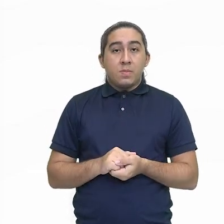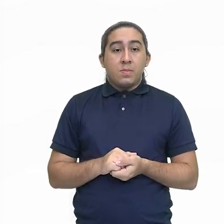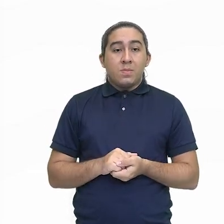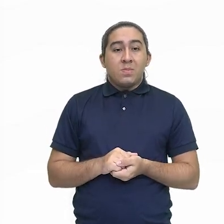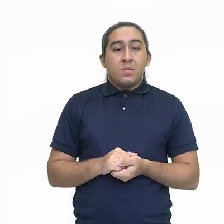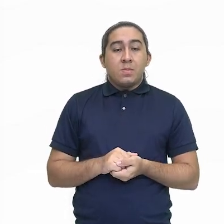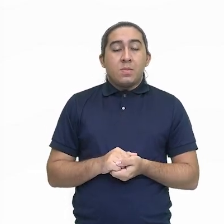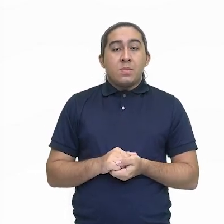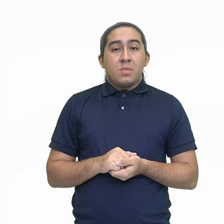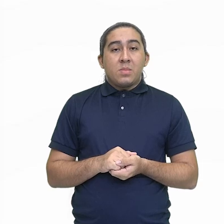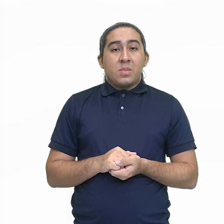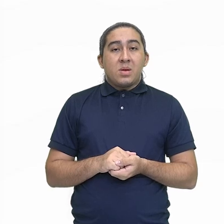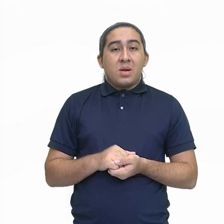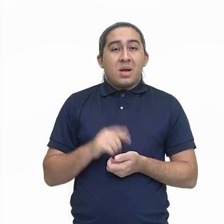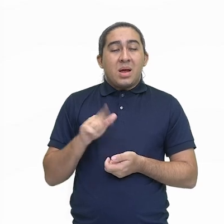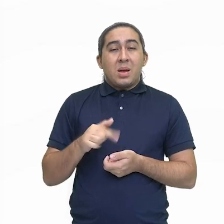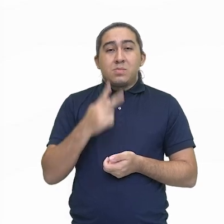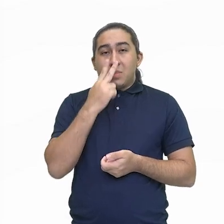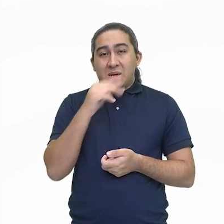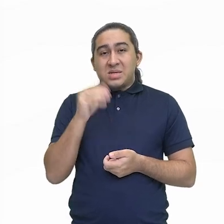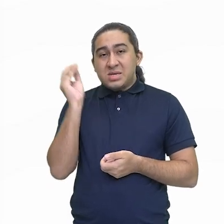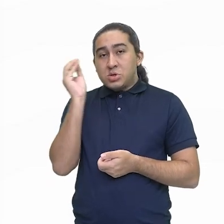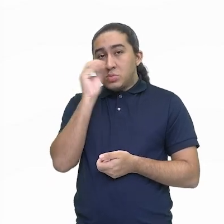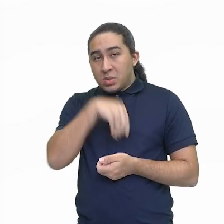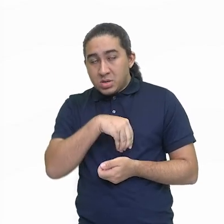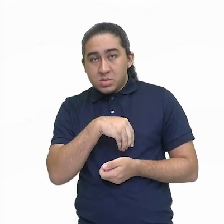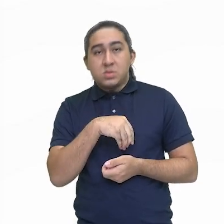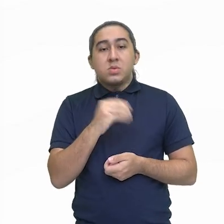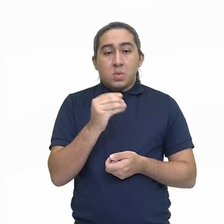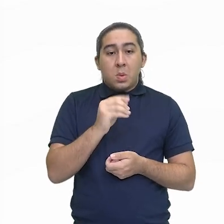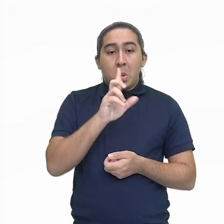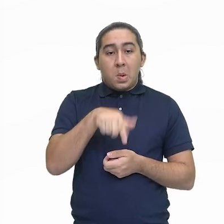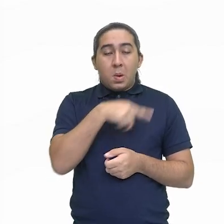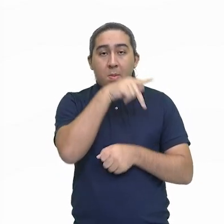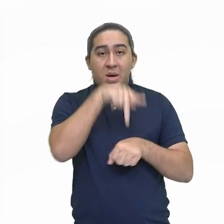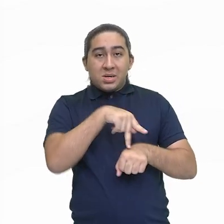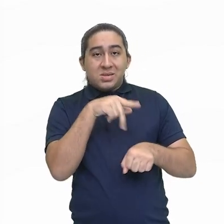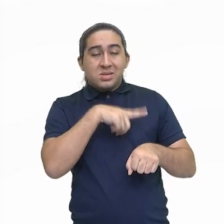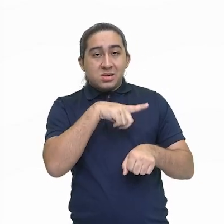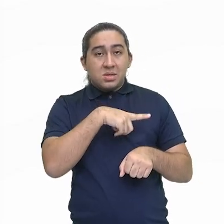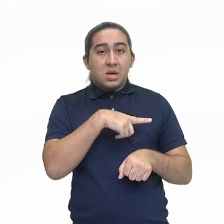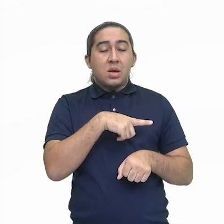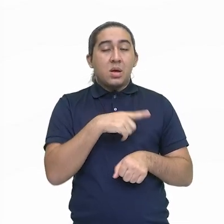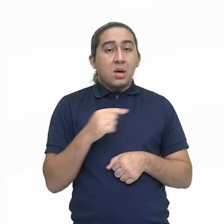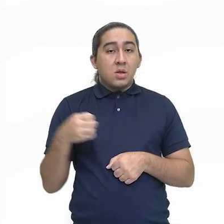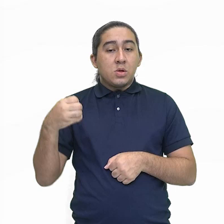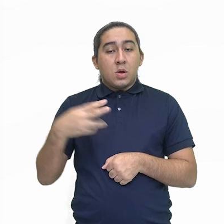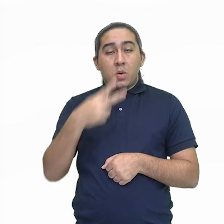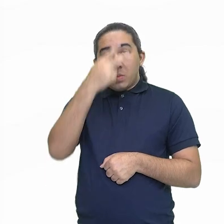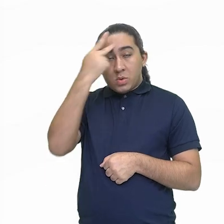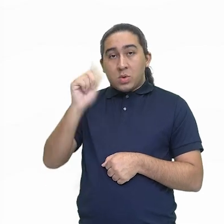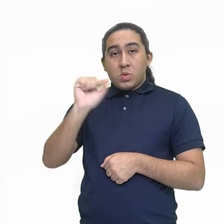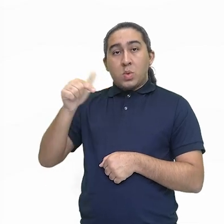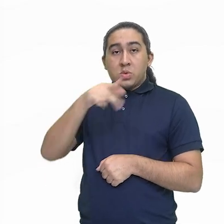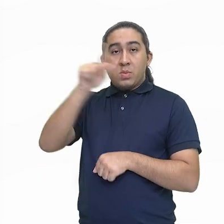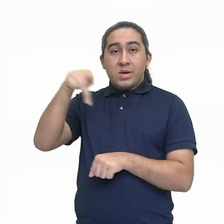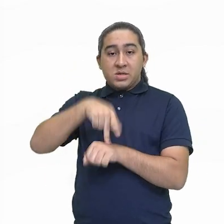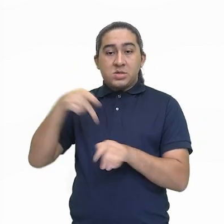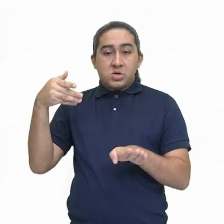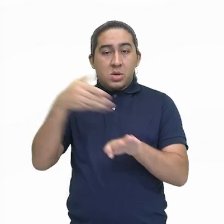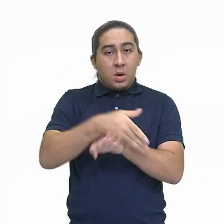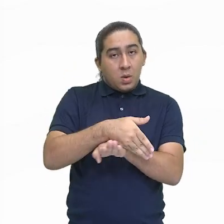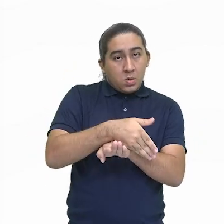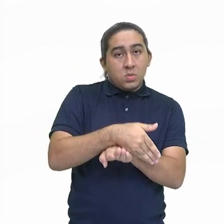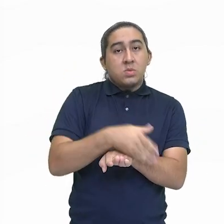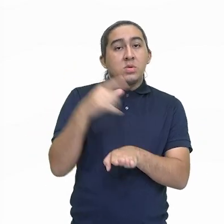ao imigrante pelos países que vão receber ali aqueles imigrantes, né? Então, a gente tem ali a chegada de